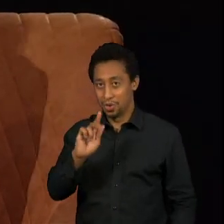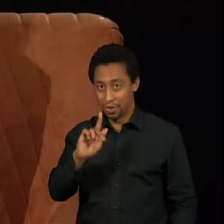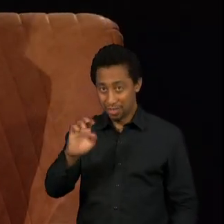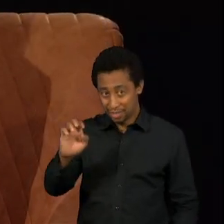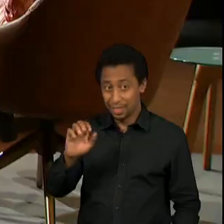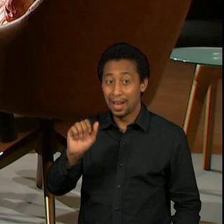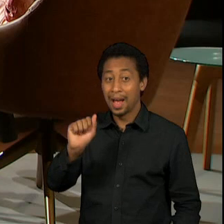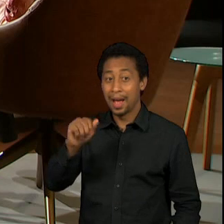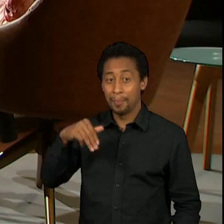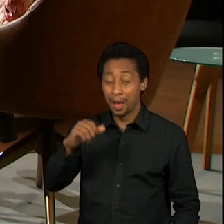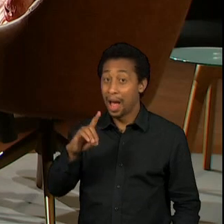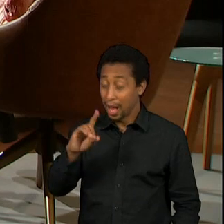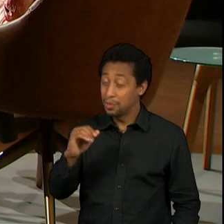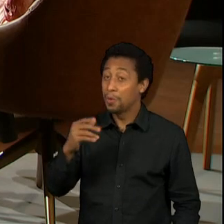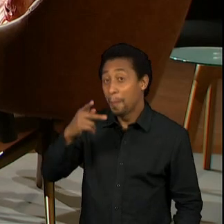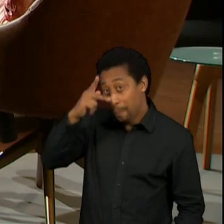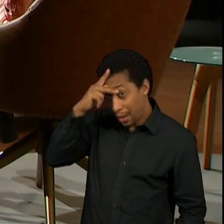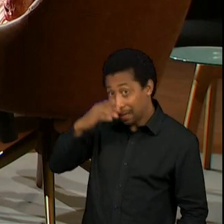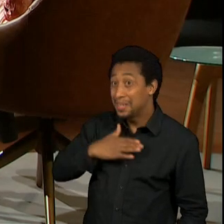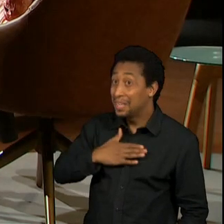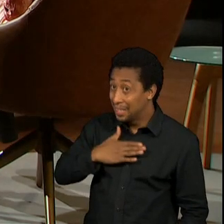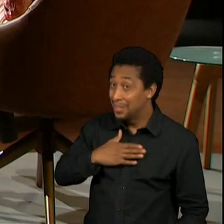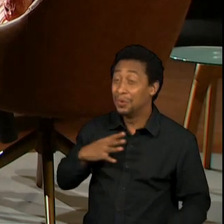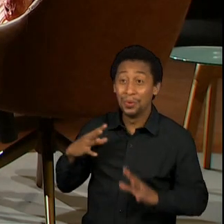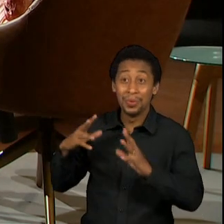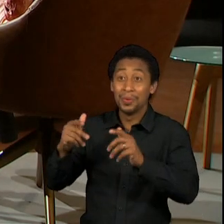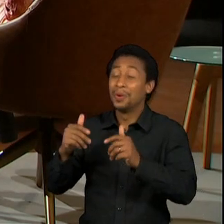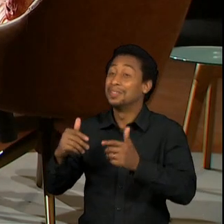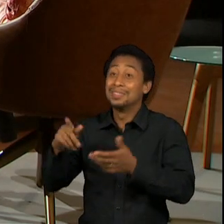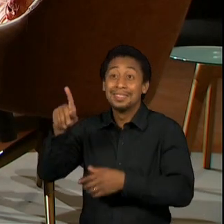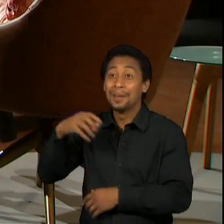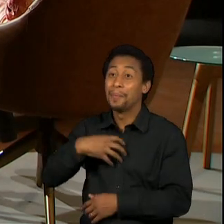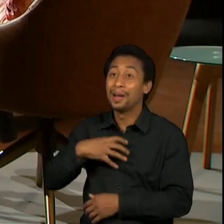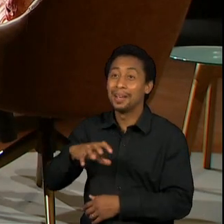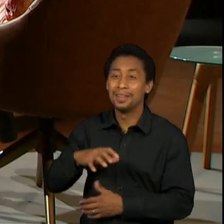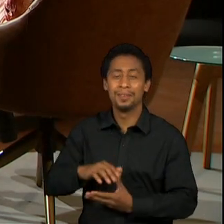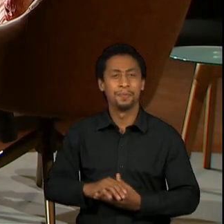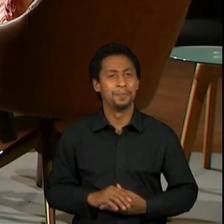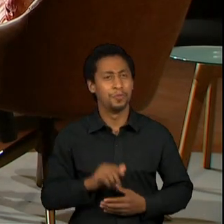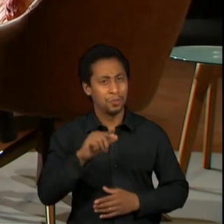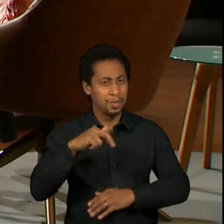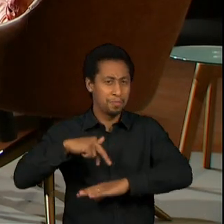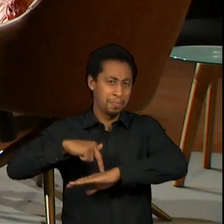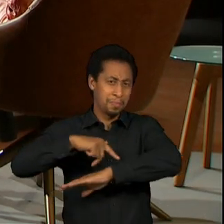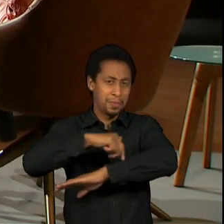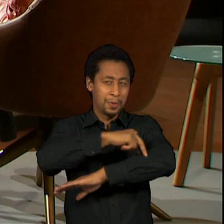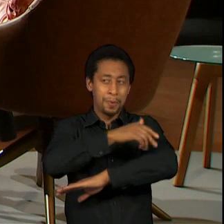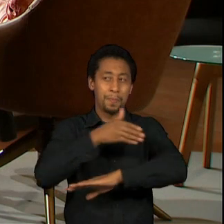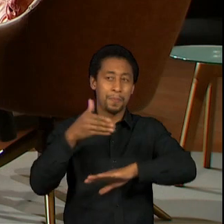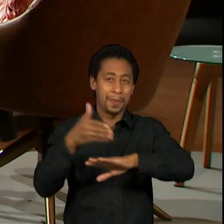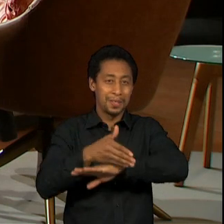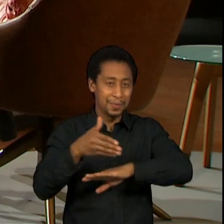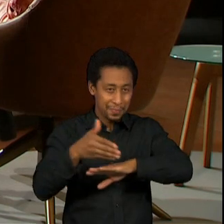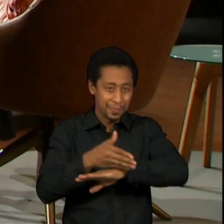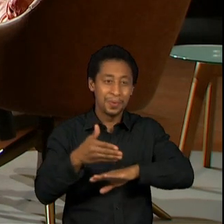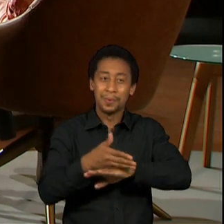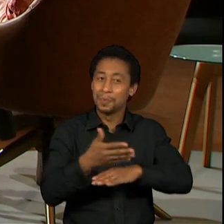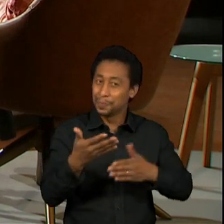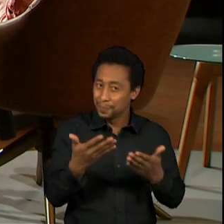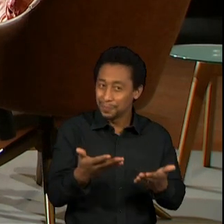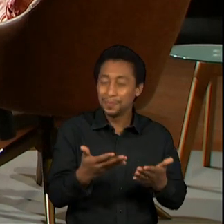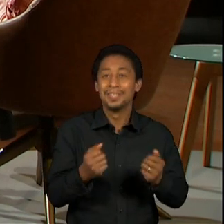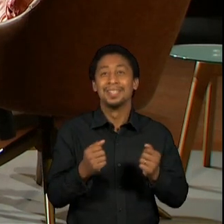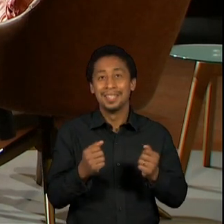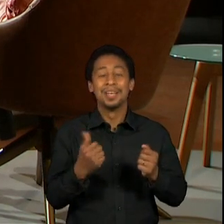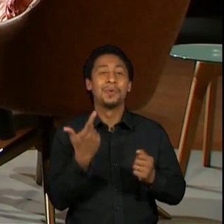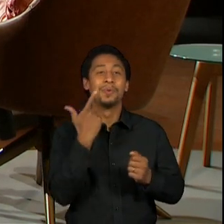E nessa época você participava de alguns desfiles de moda, chegou a concorrer no concurso de Miss Bahia. Isso aí. E ganhou, né, o